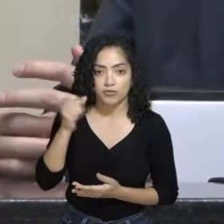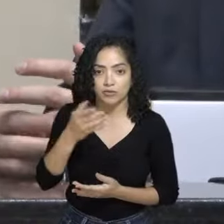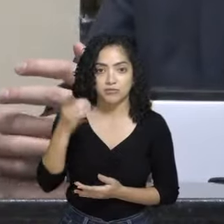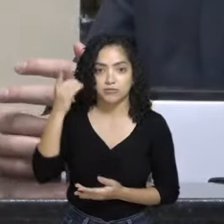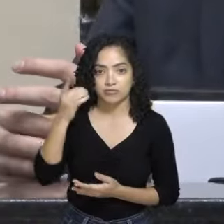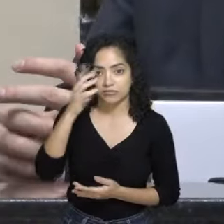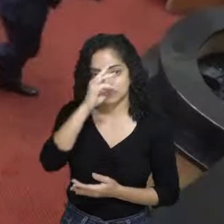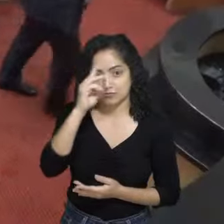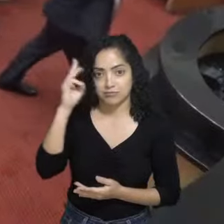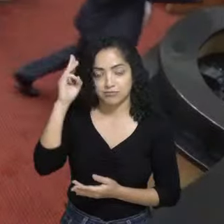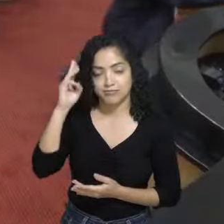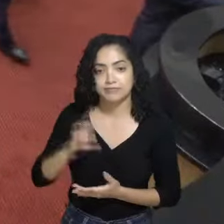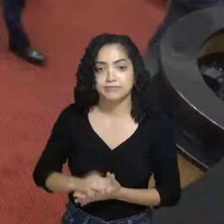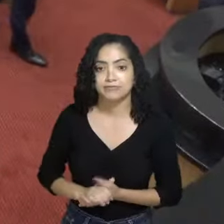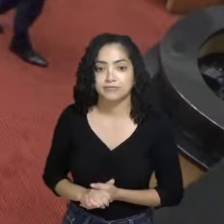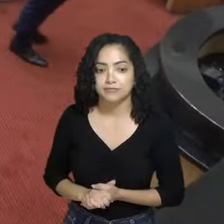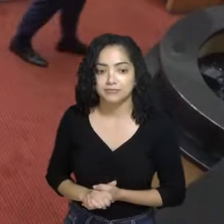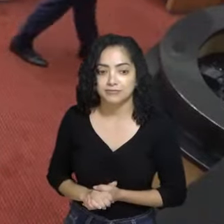Weber.